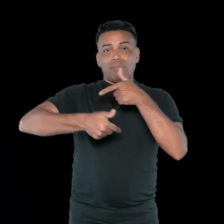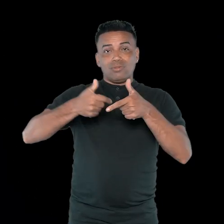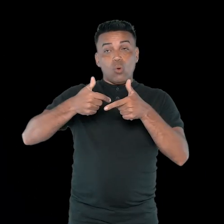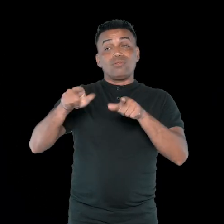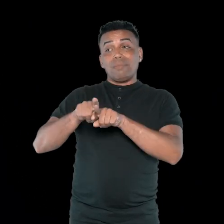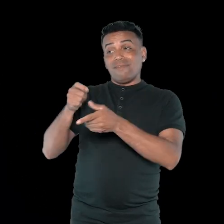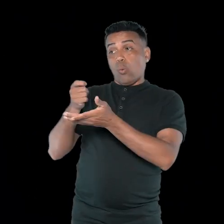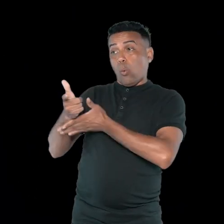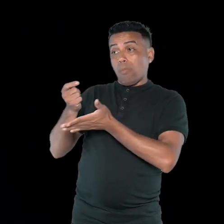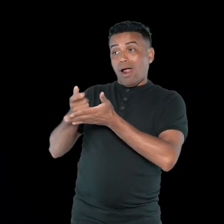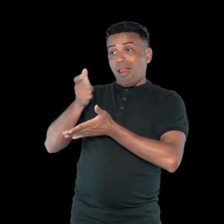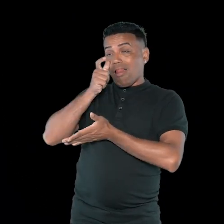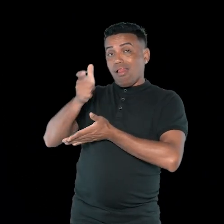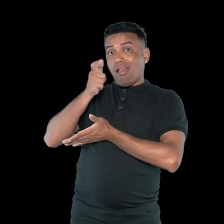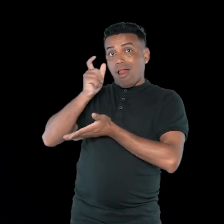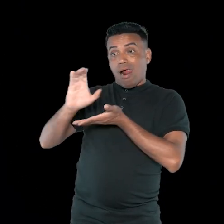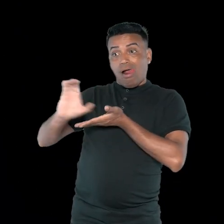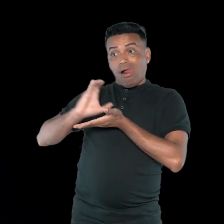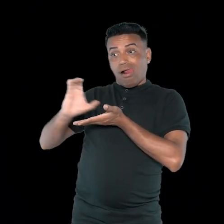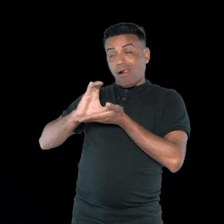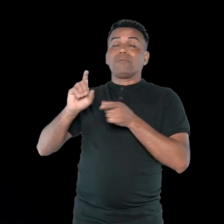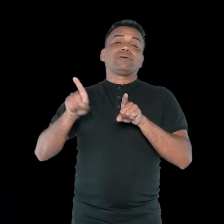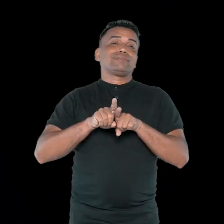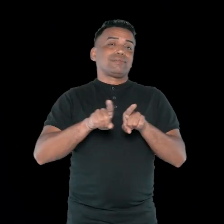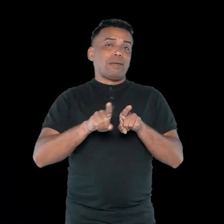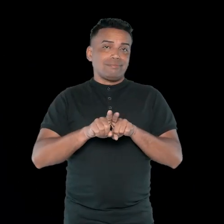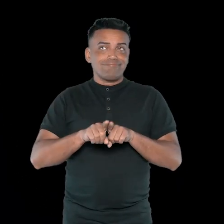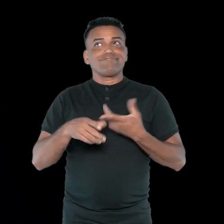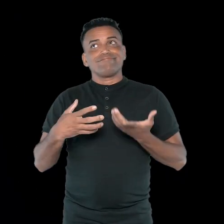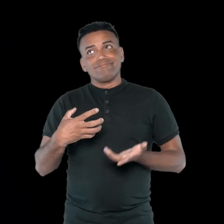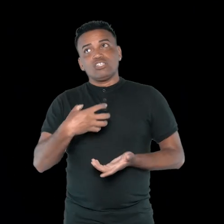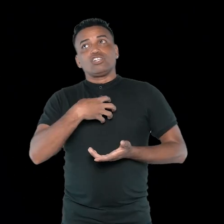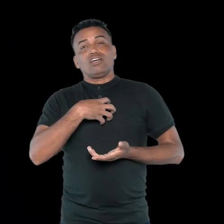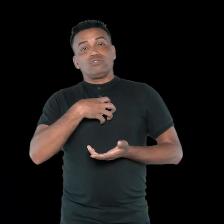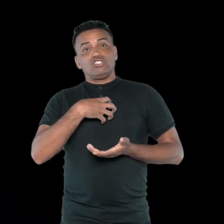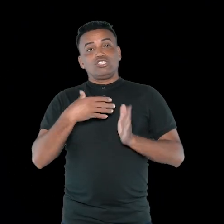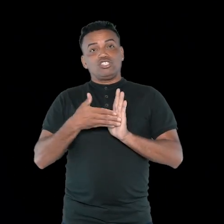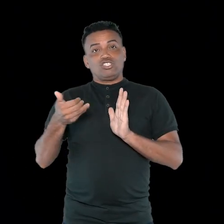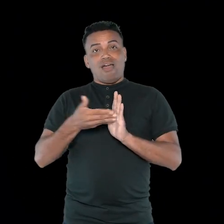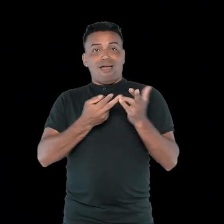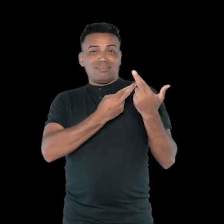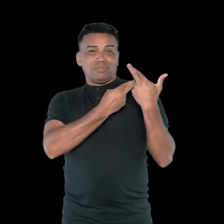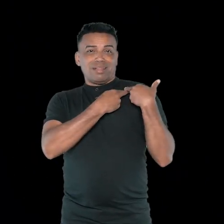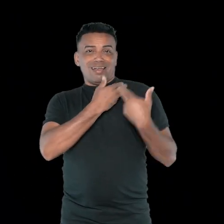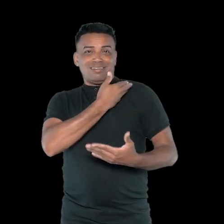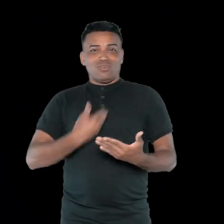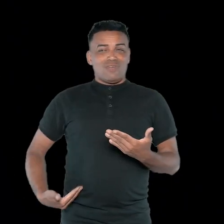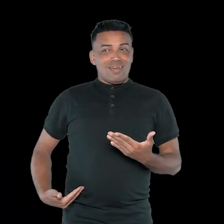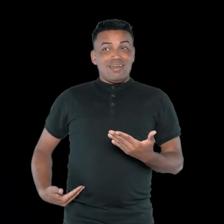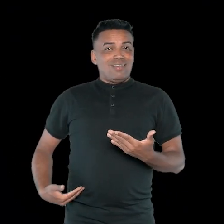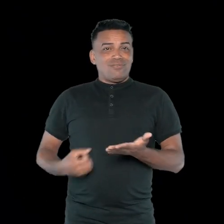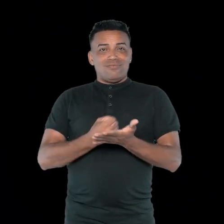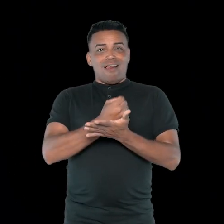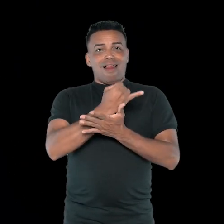consumidores, mas também para, de alguma forma, desonerar o Estado de uma série de